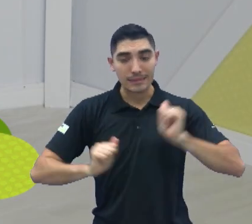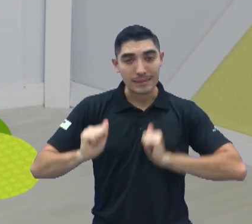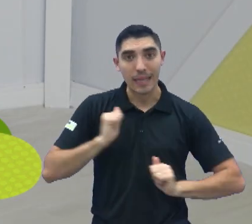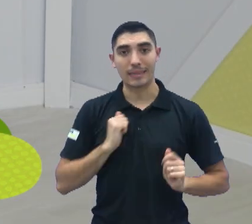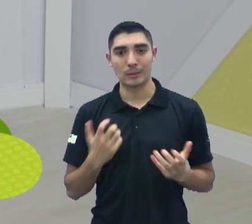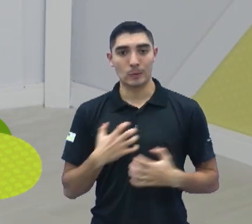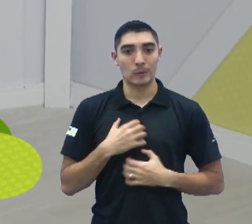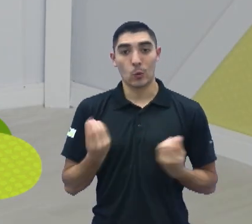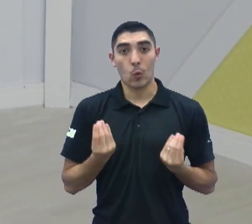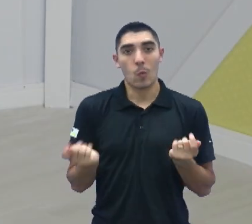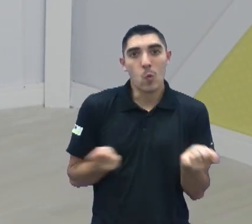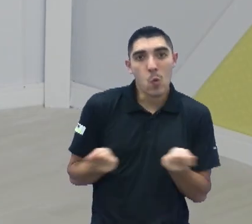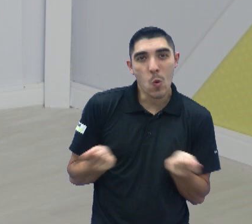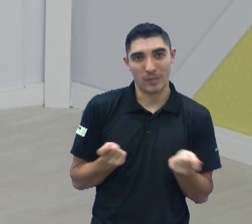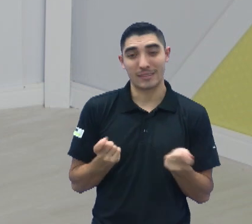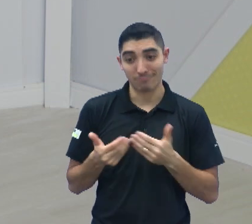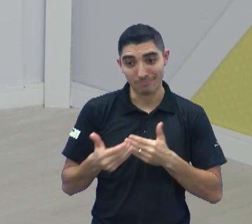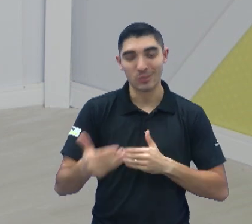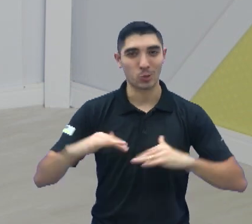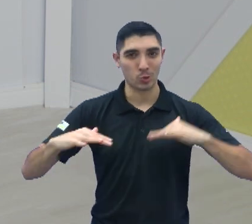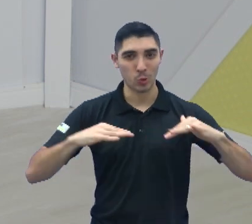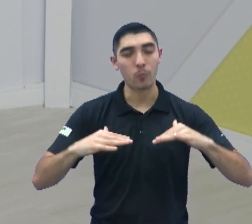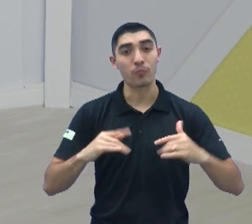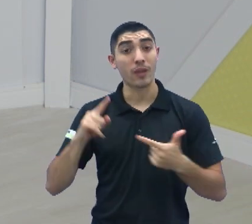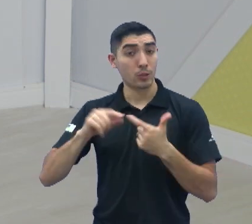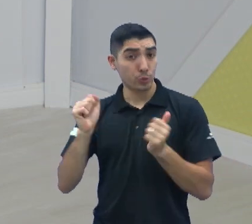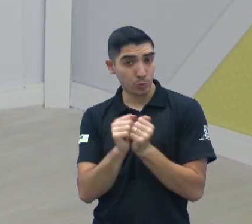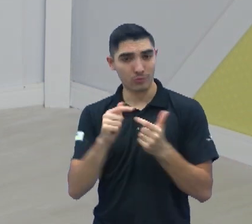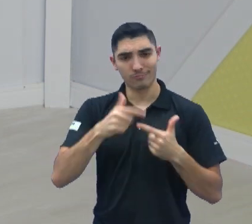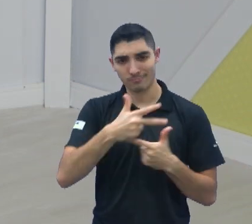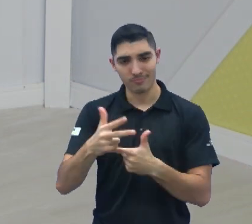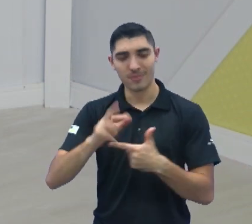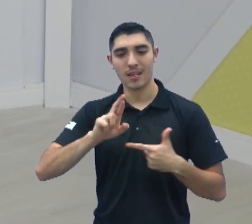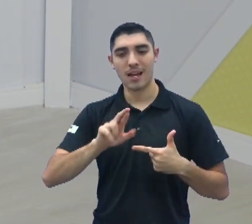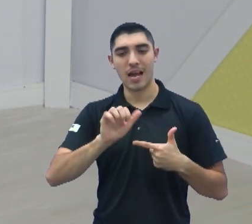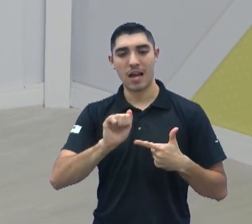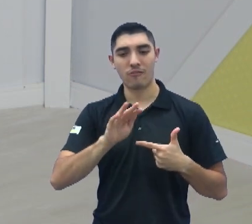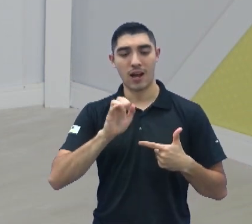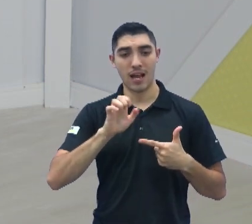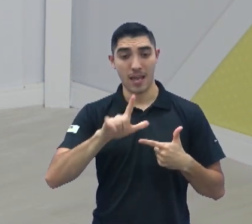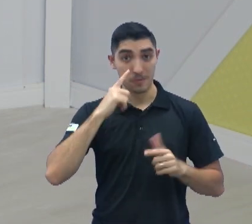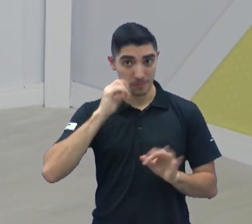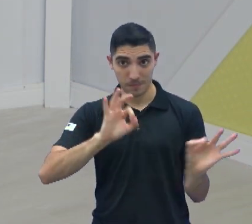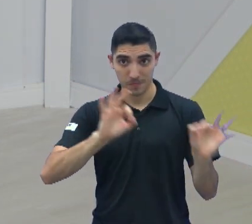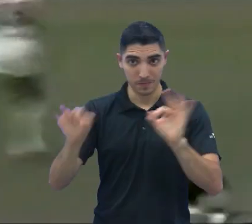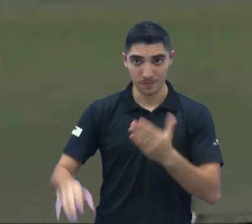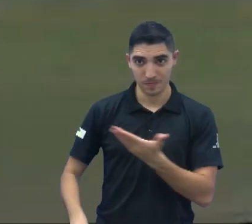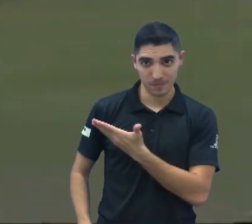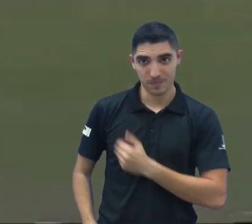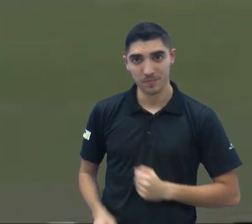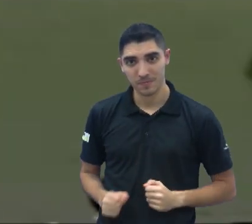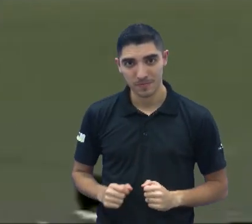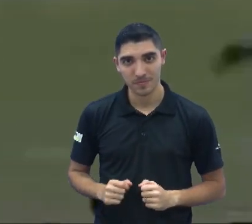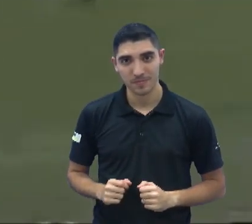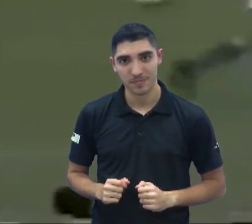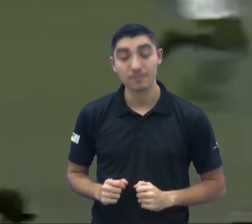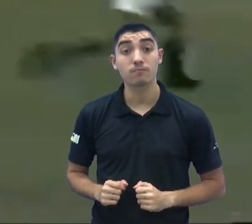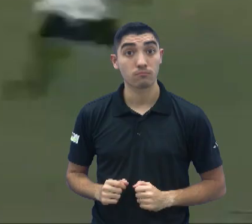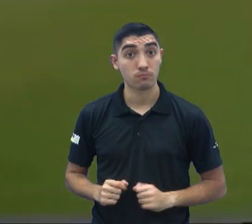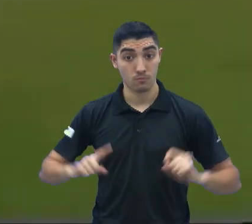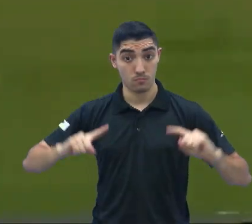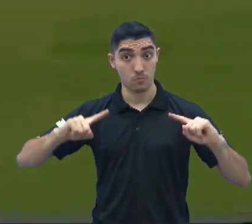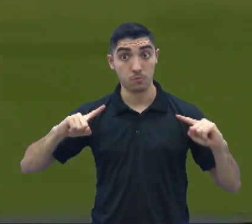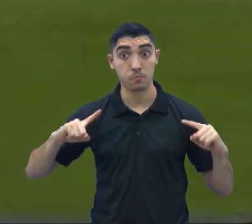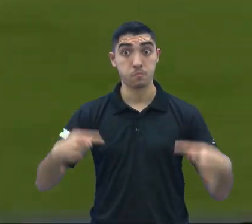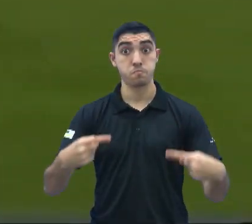essa decisão. As imagens são do malabarista Rafael Santos. Solta, Matheus! Duelo de